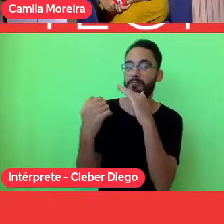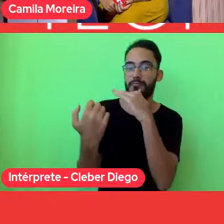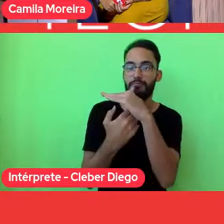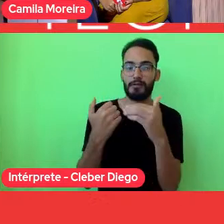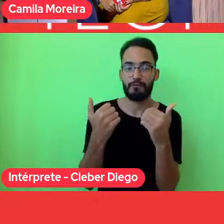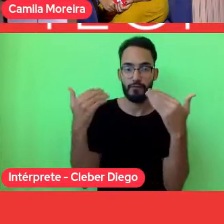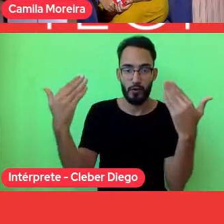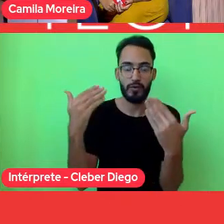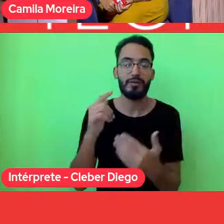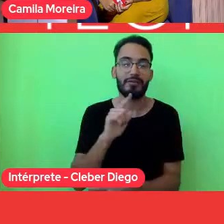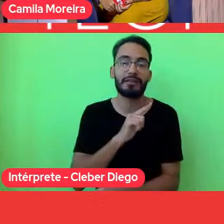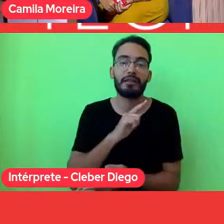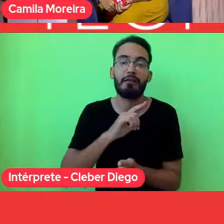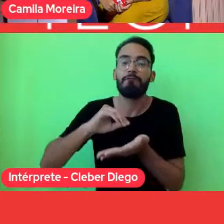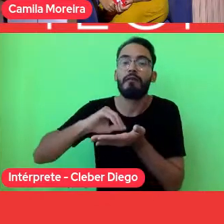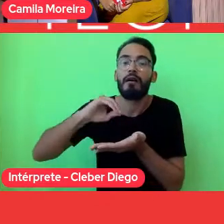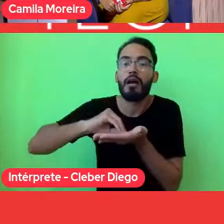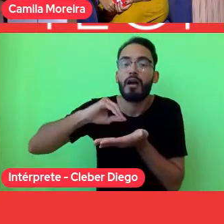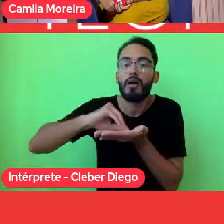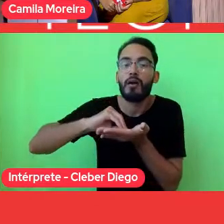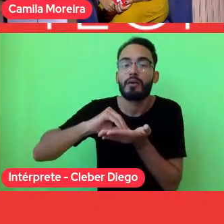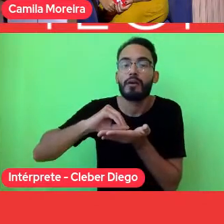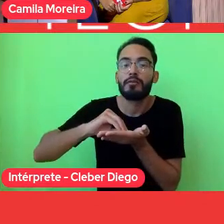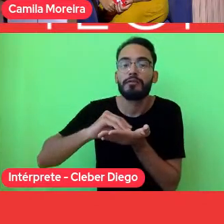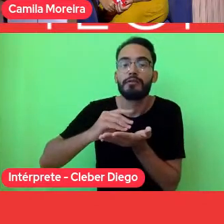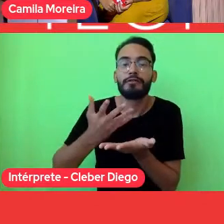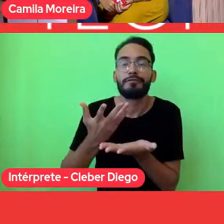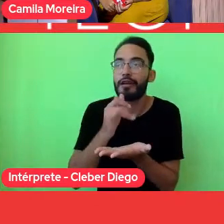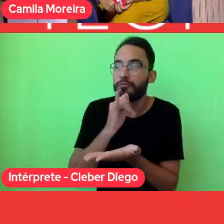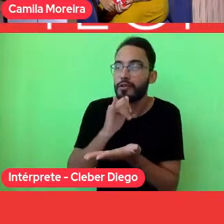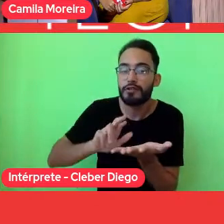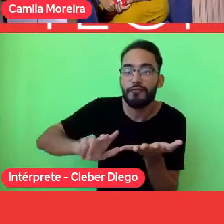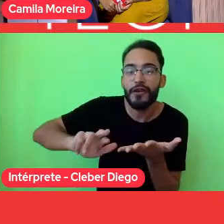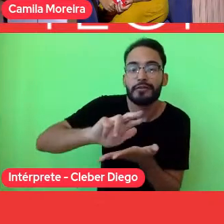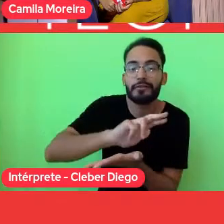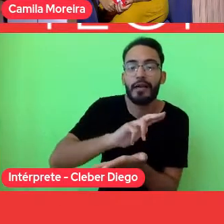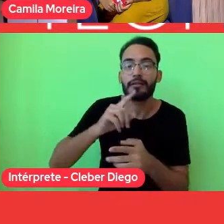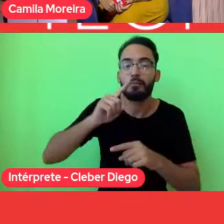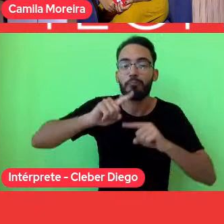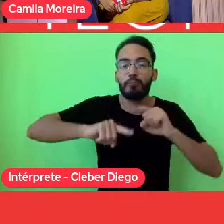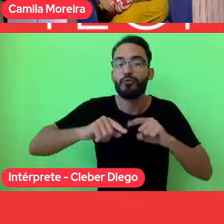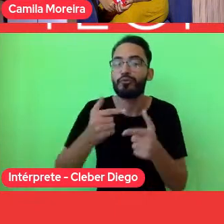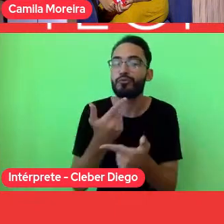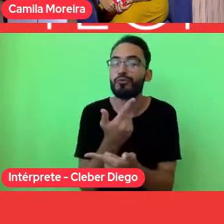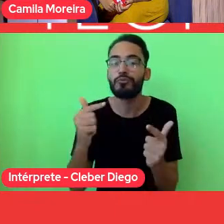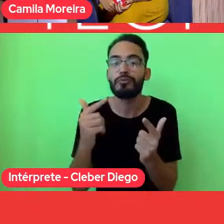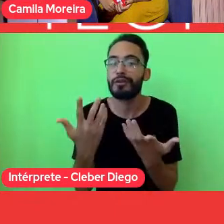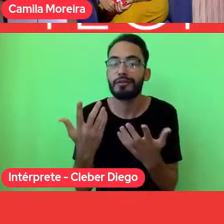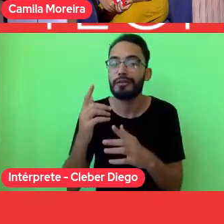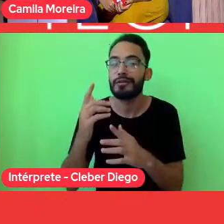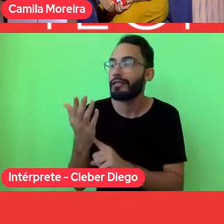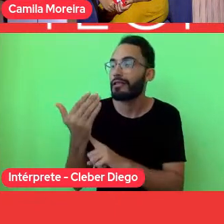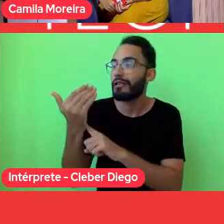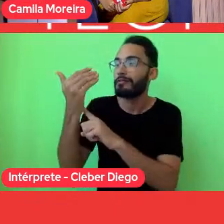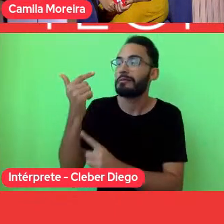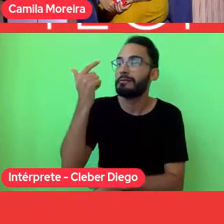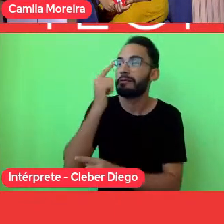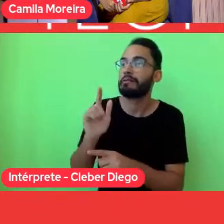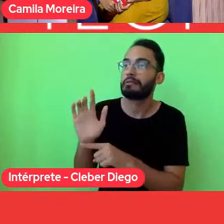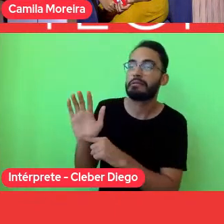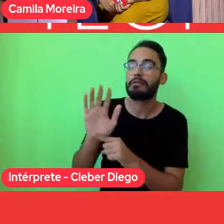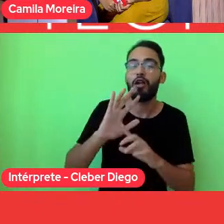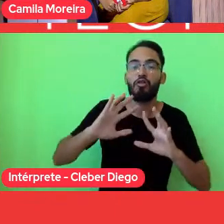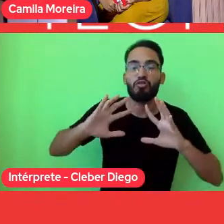a falta da diversidade, a gente tem produtos que não, né, produtos tecnológicos que não vão abarcar toda